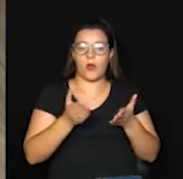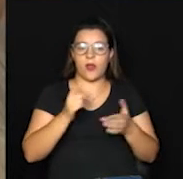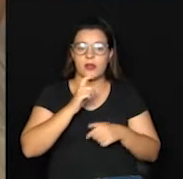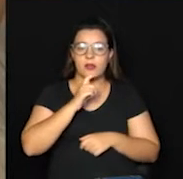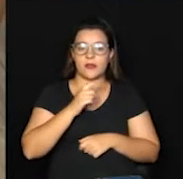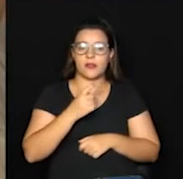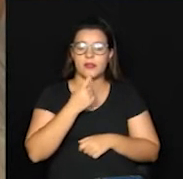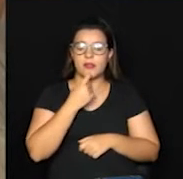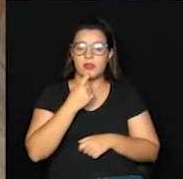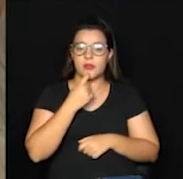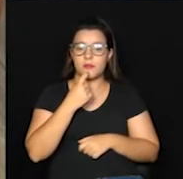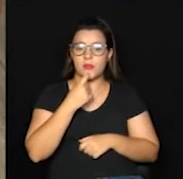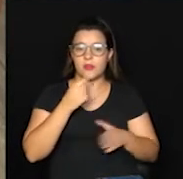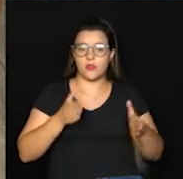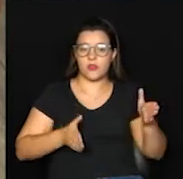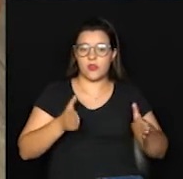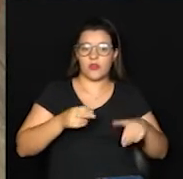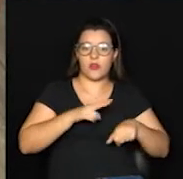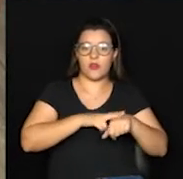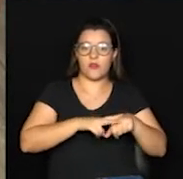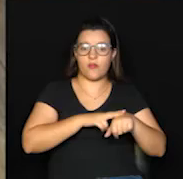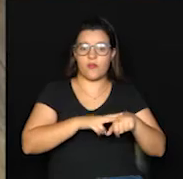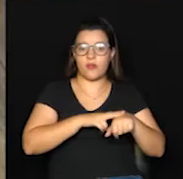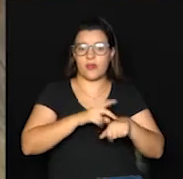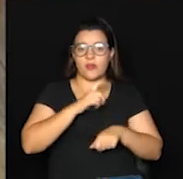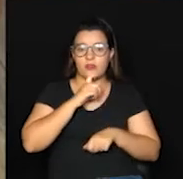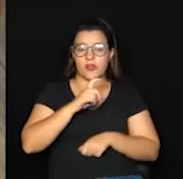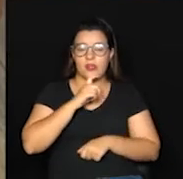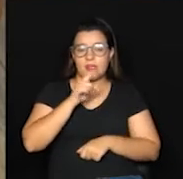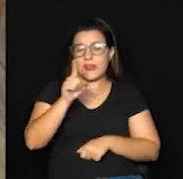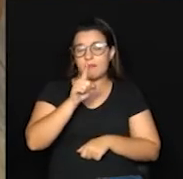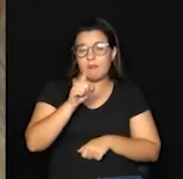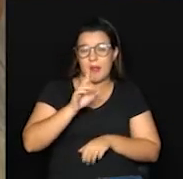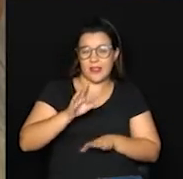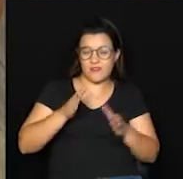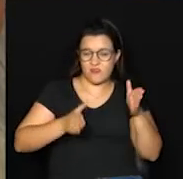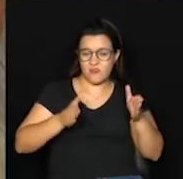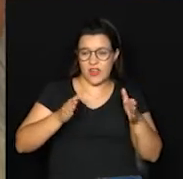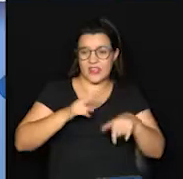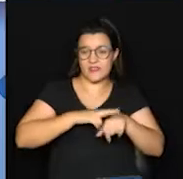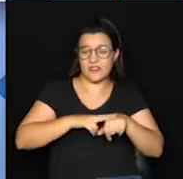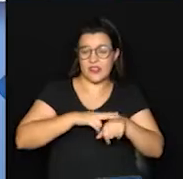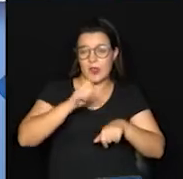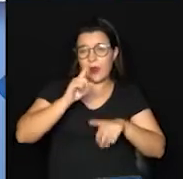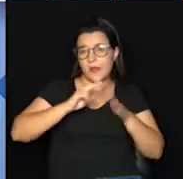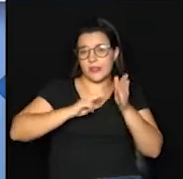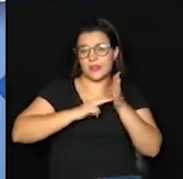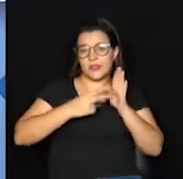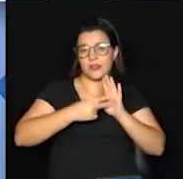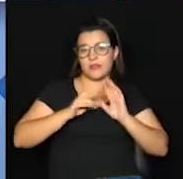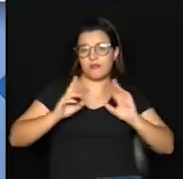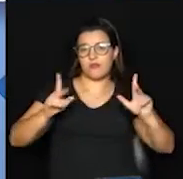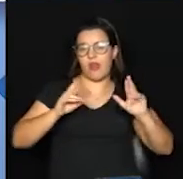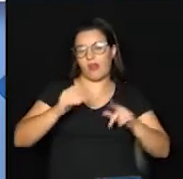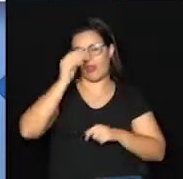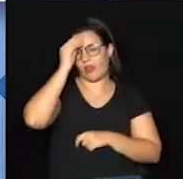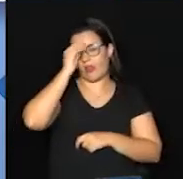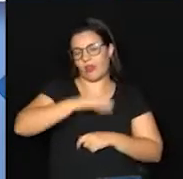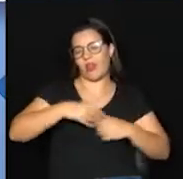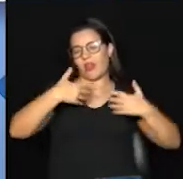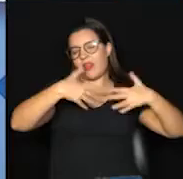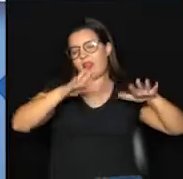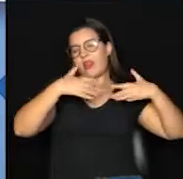verde. No entanto, isso não nos coloca em condições de relaxarmos